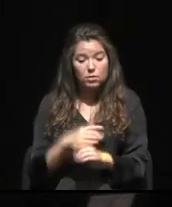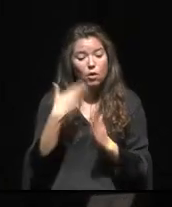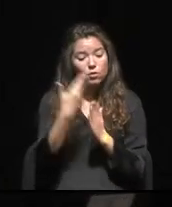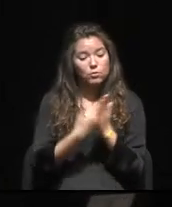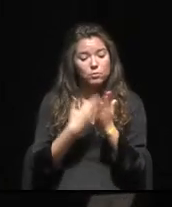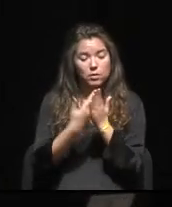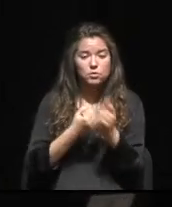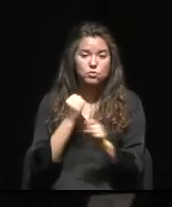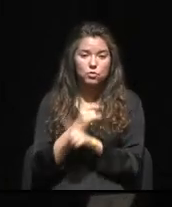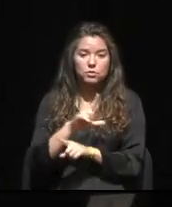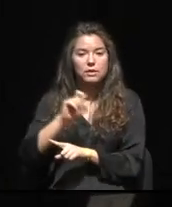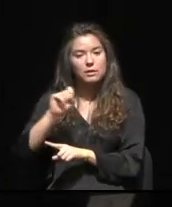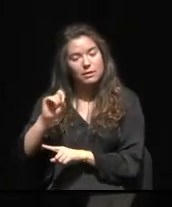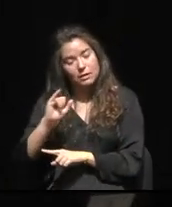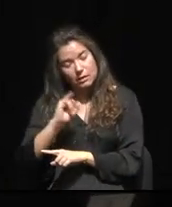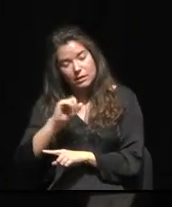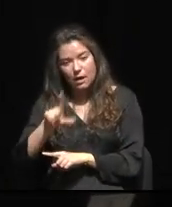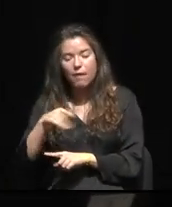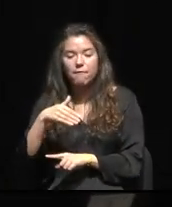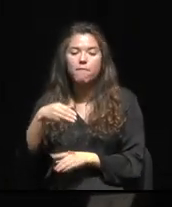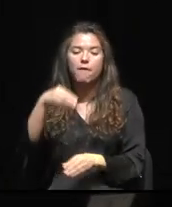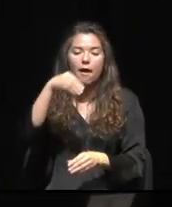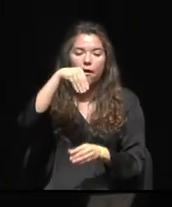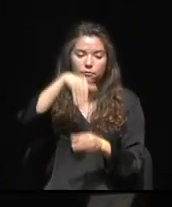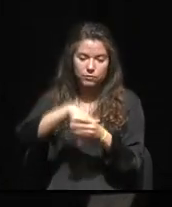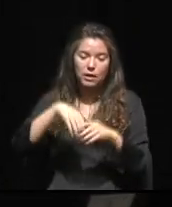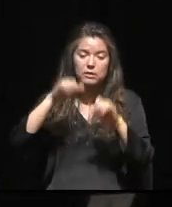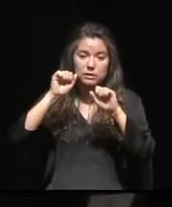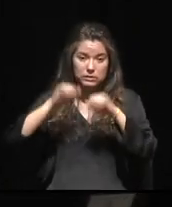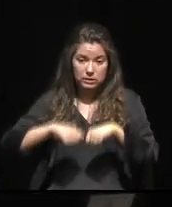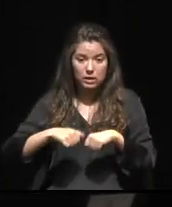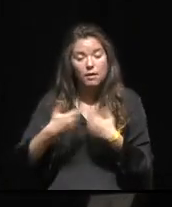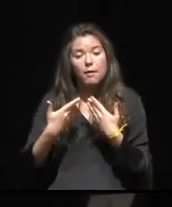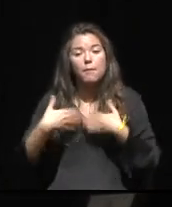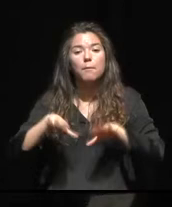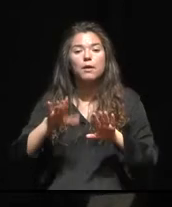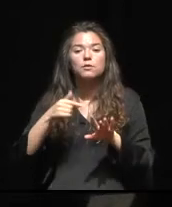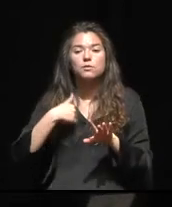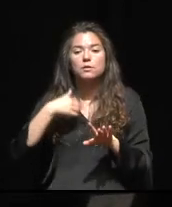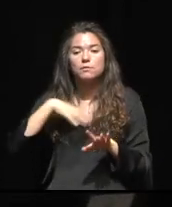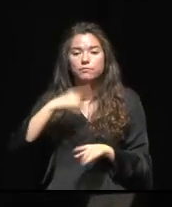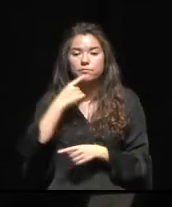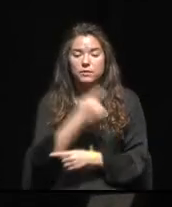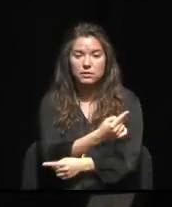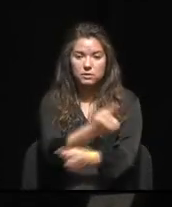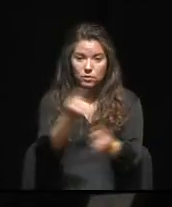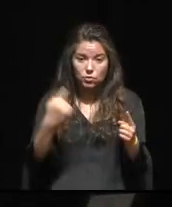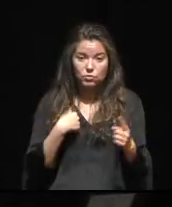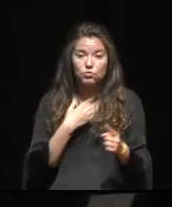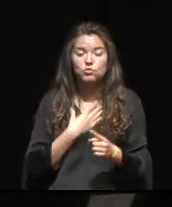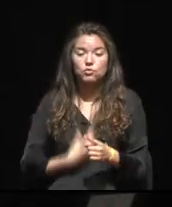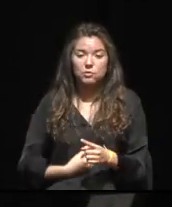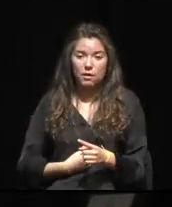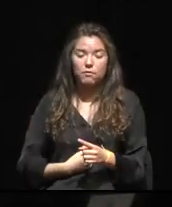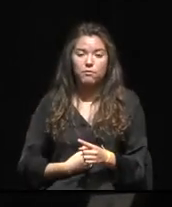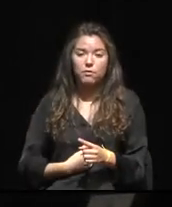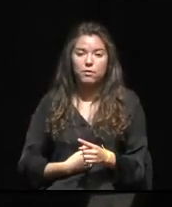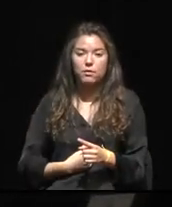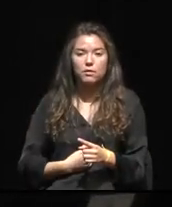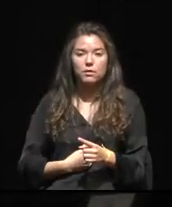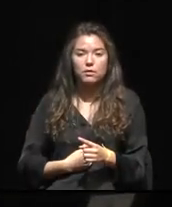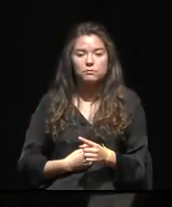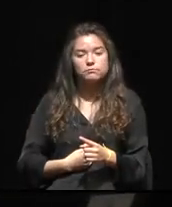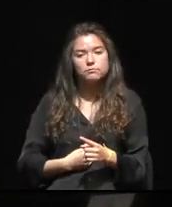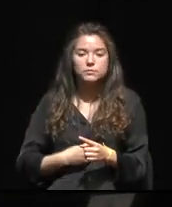iniciativa liberal votará favoravelmente de qualquer forma queria dizer-vos que o que gostaria é que houv